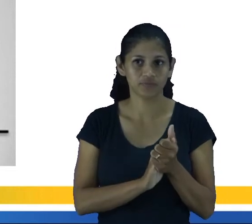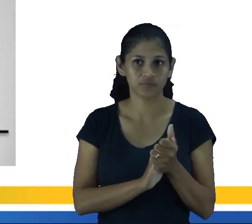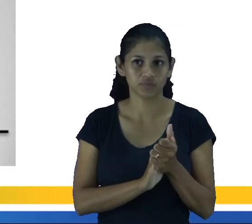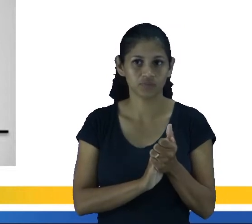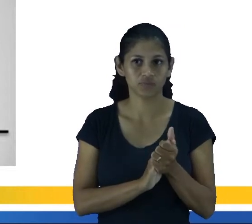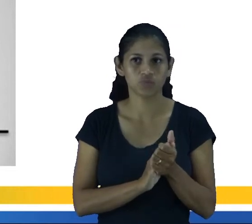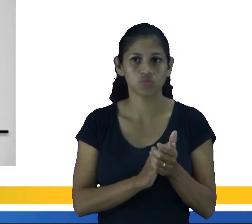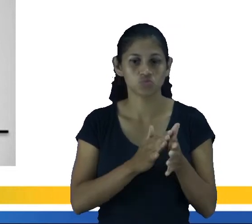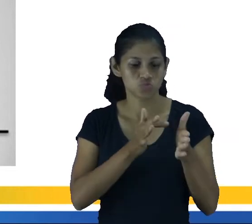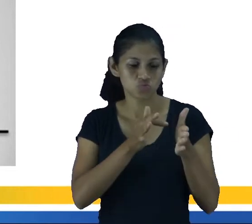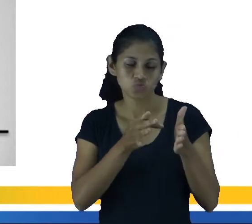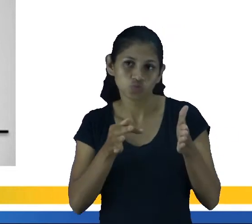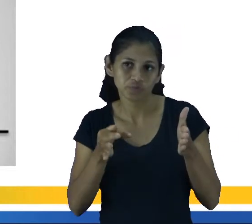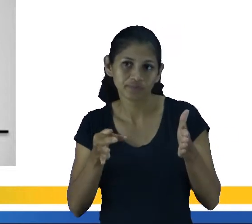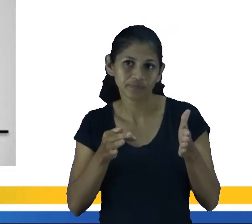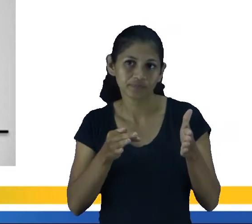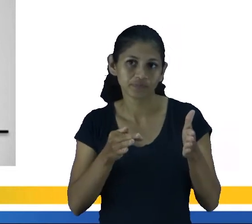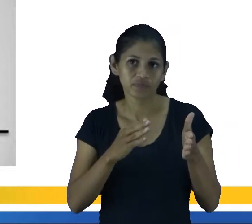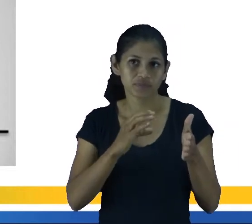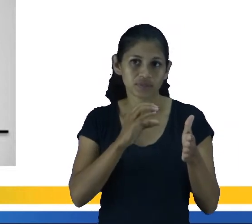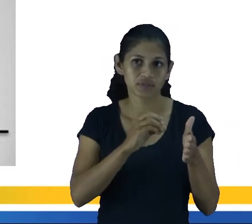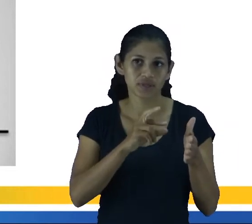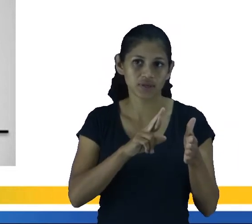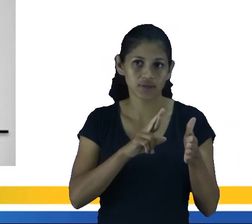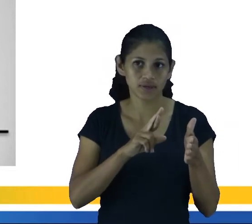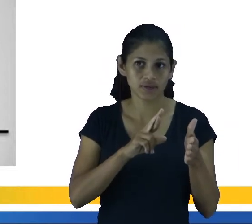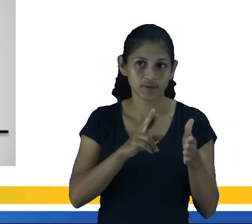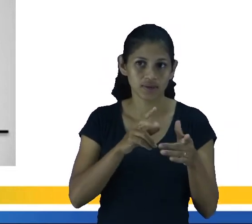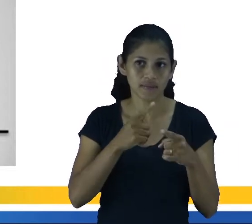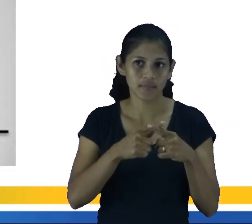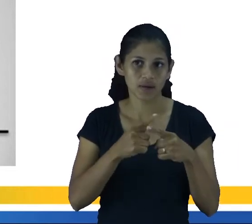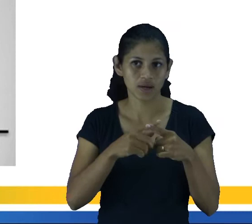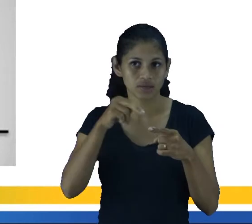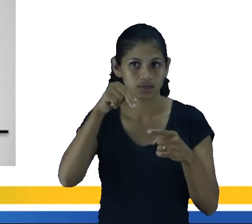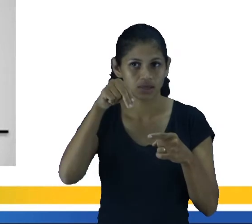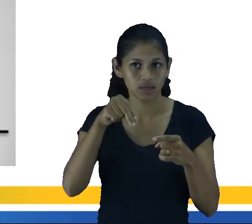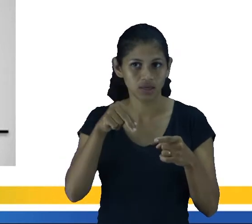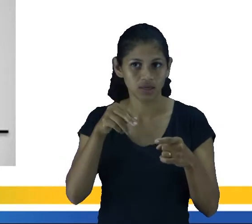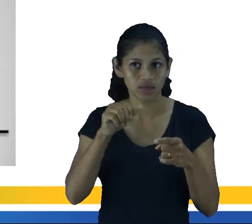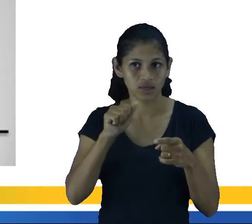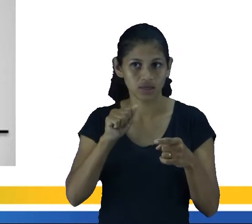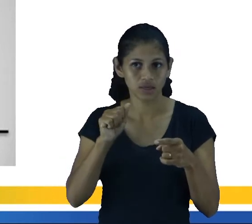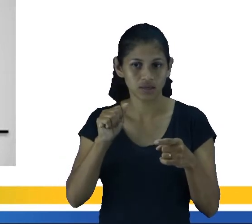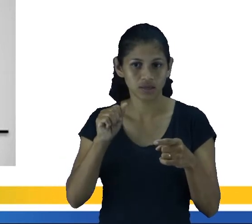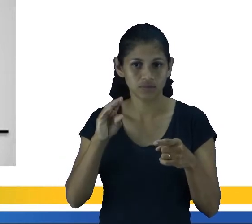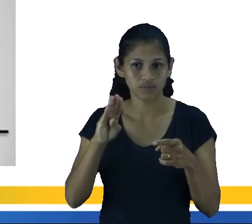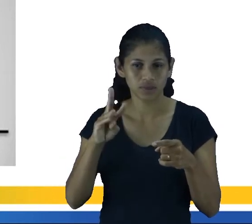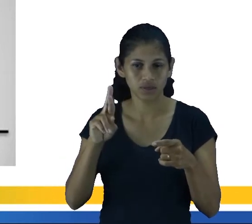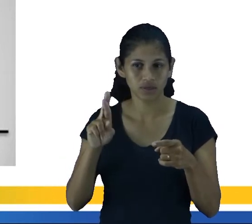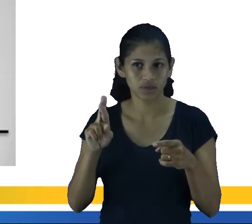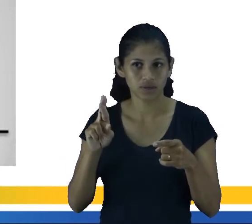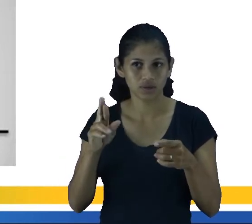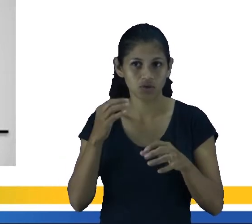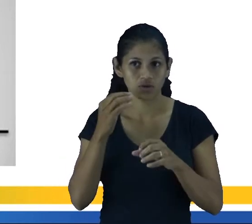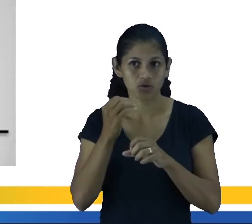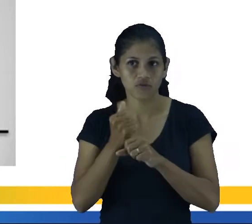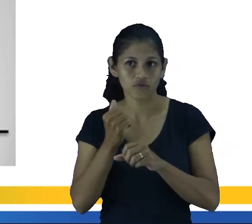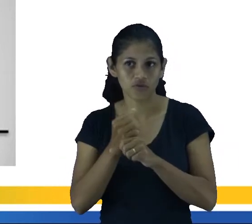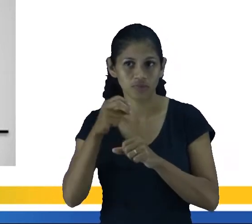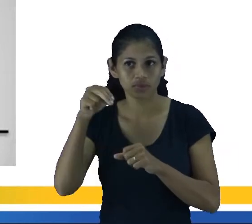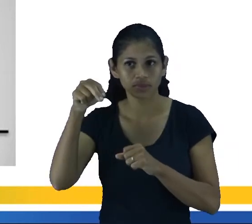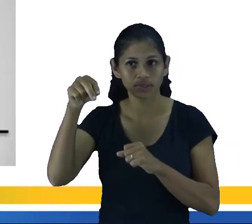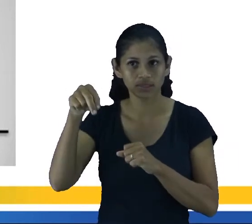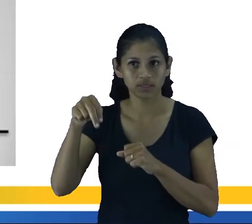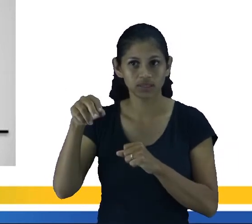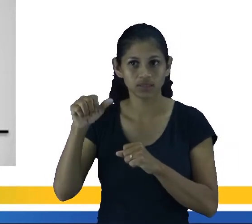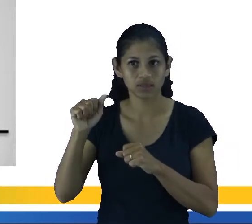uma reação, né, do cloro que vai reagir com o NaBr, formando o